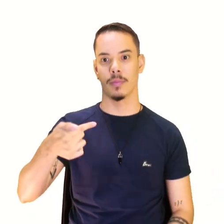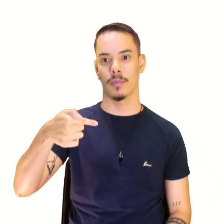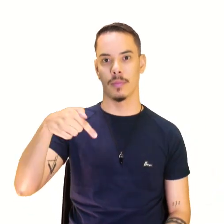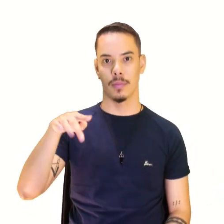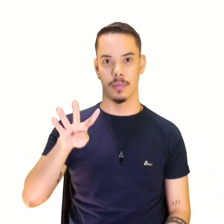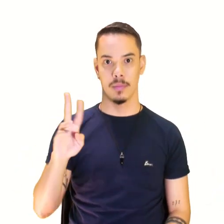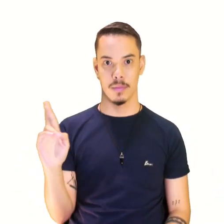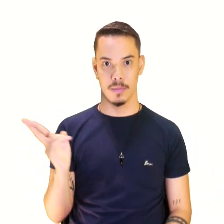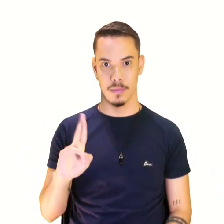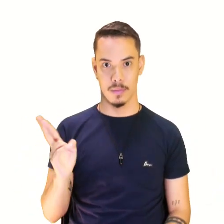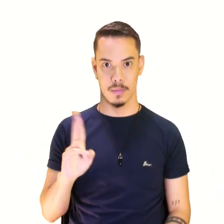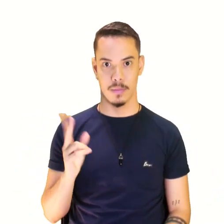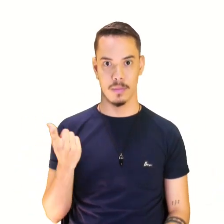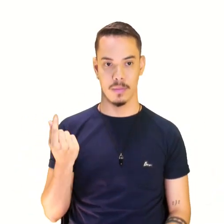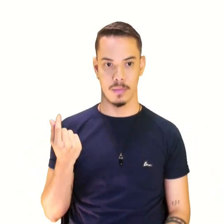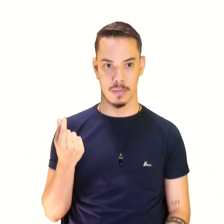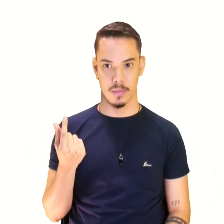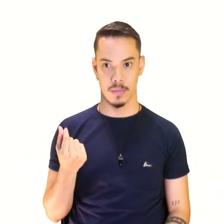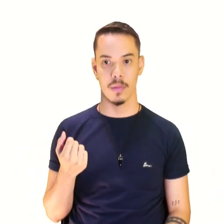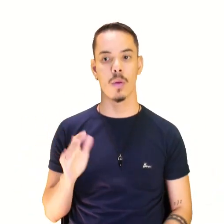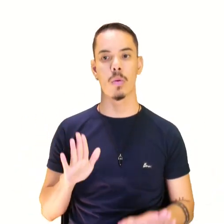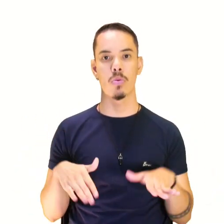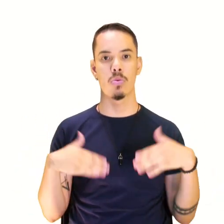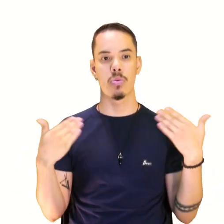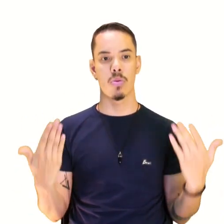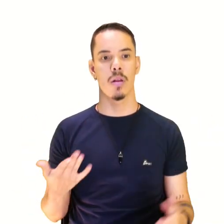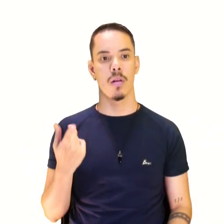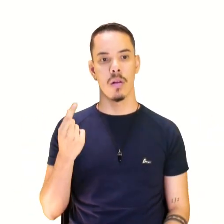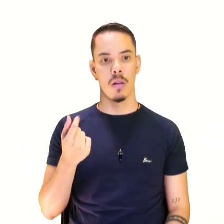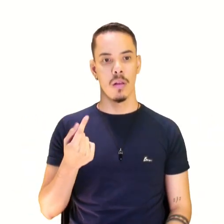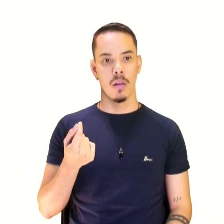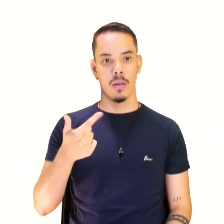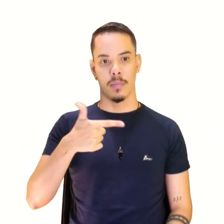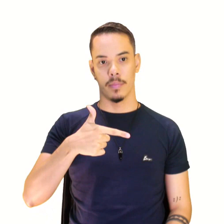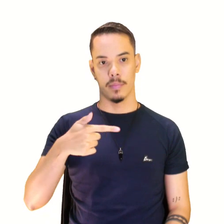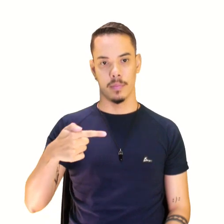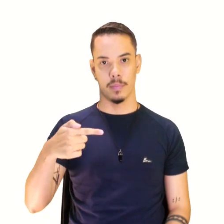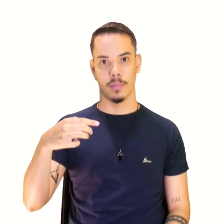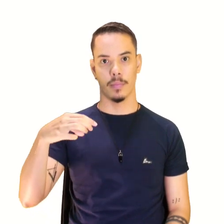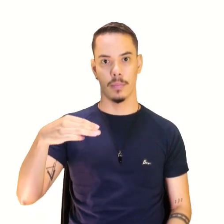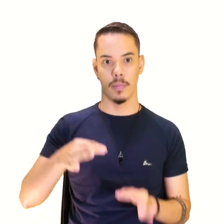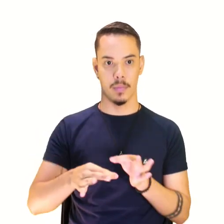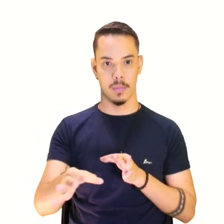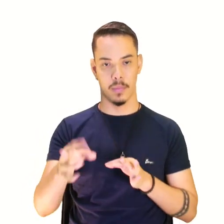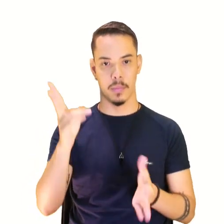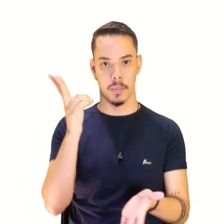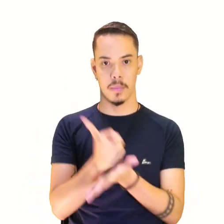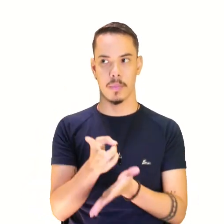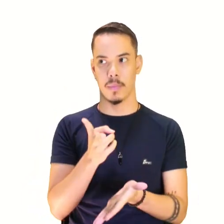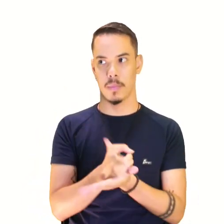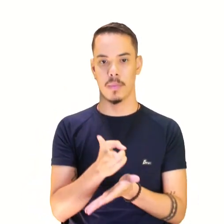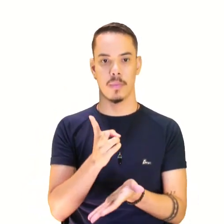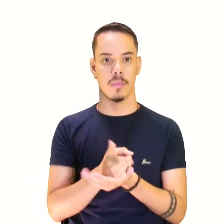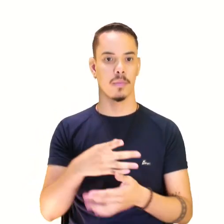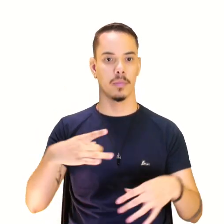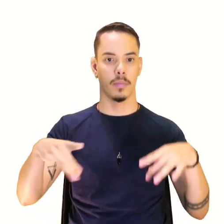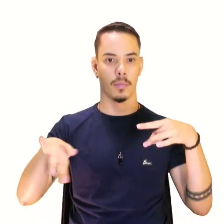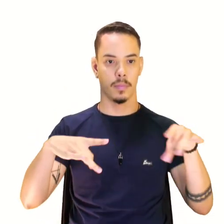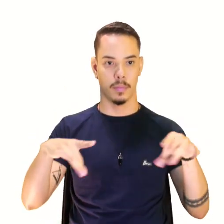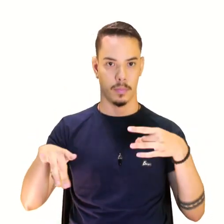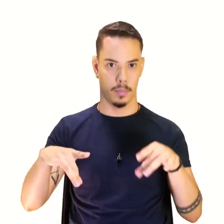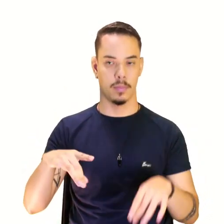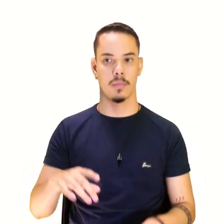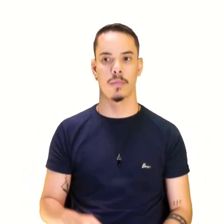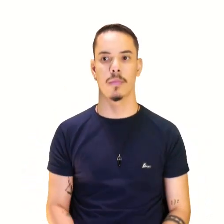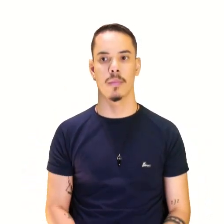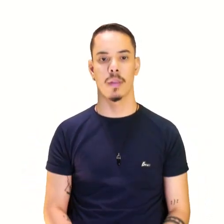74. Qual é o preço de 27 metros desse mesmo tecido? Então vamos montar a primeira tabelinha? Vamos.